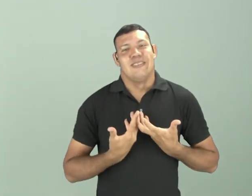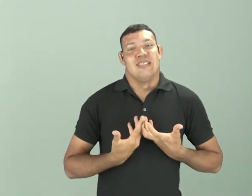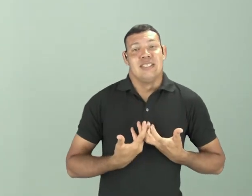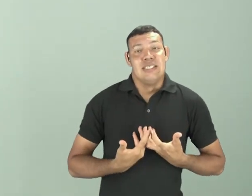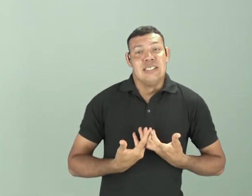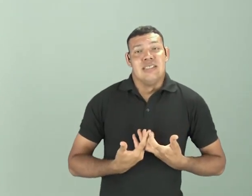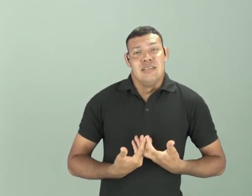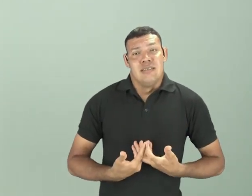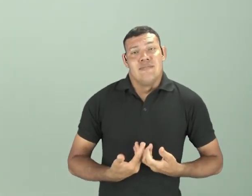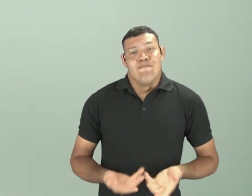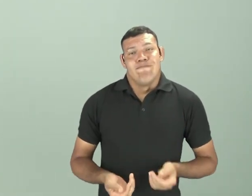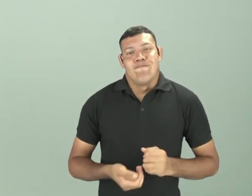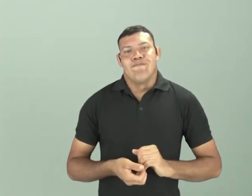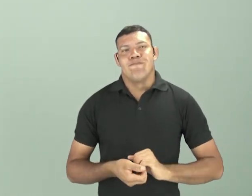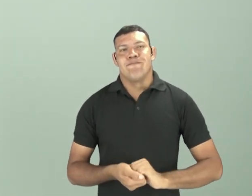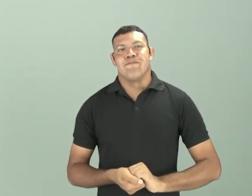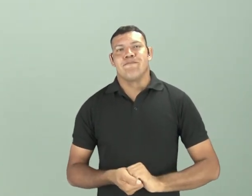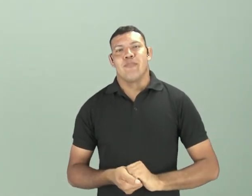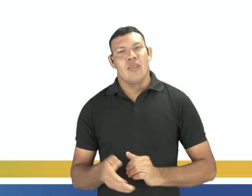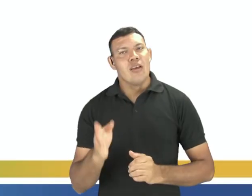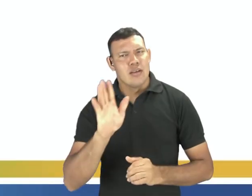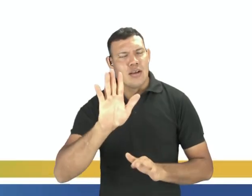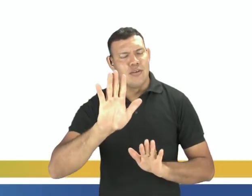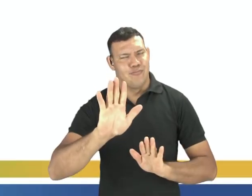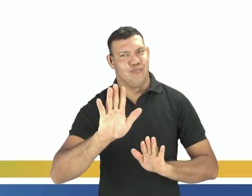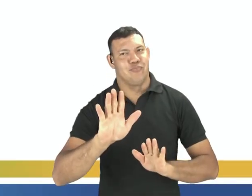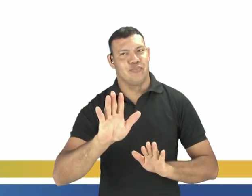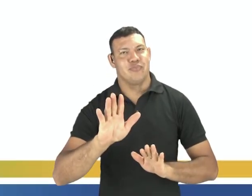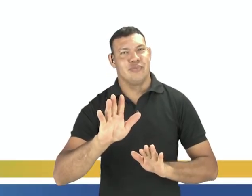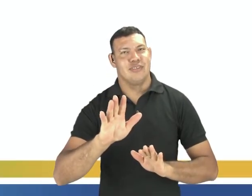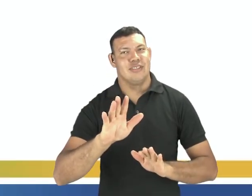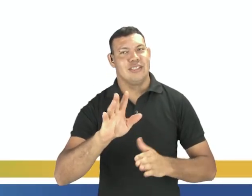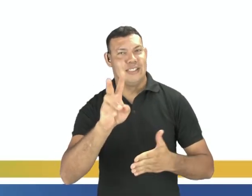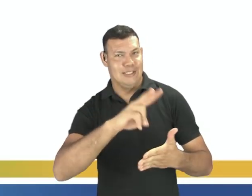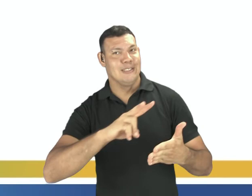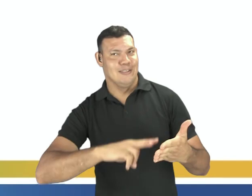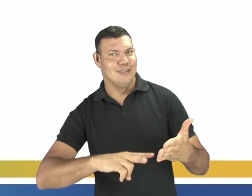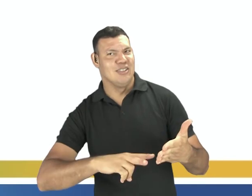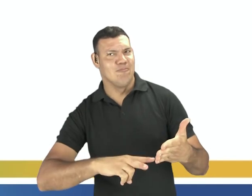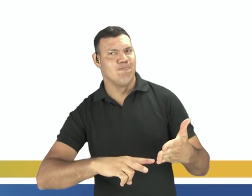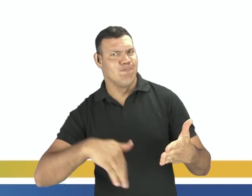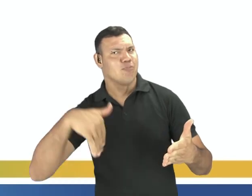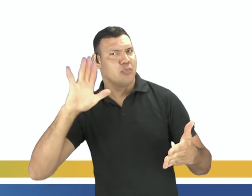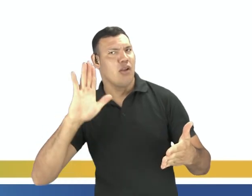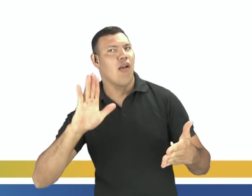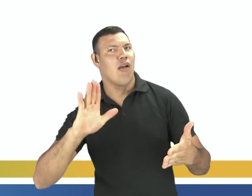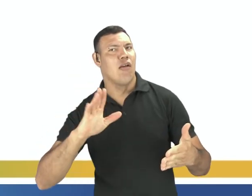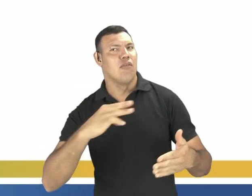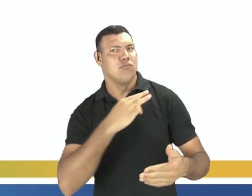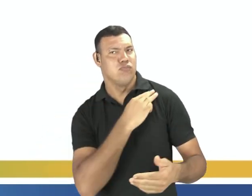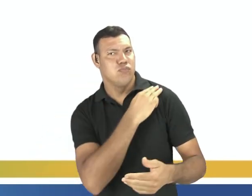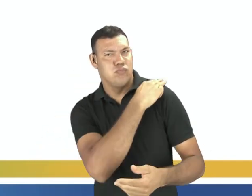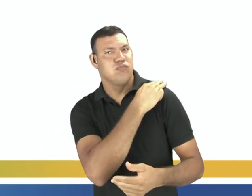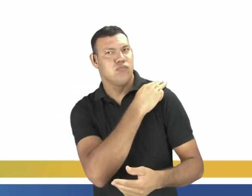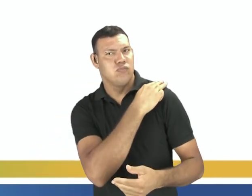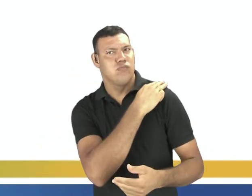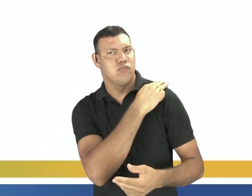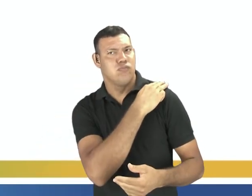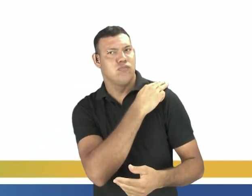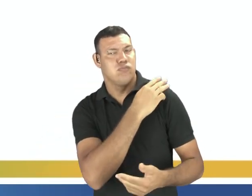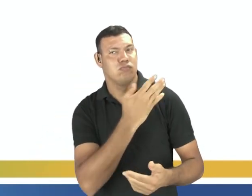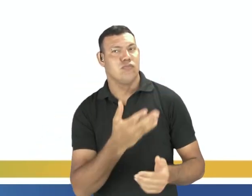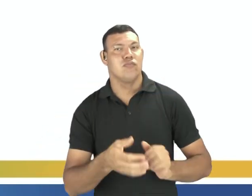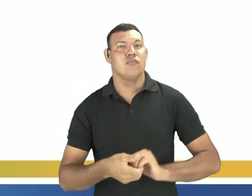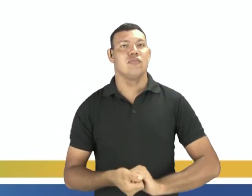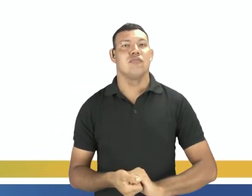cansados já e tal, mas vamos fazer o seguinte, vamos ler mais. Vocês são alunos do ensino médio, estão terminando a terceira